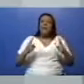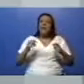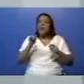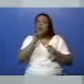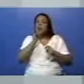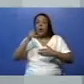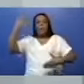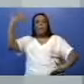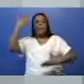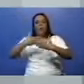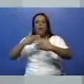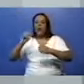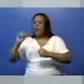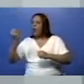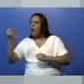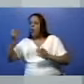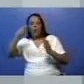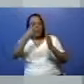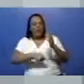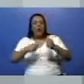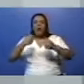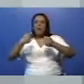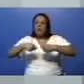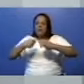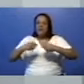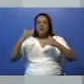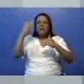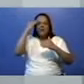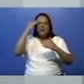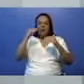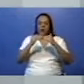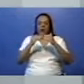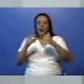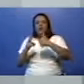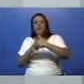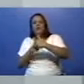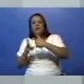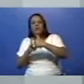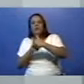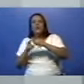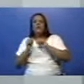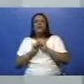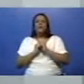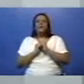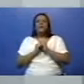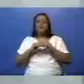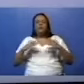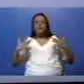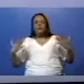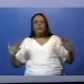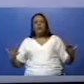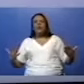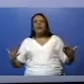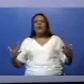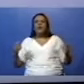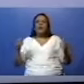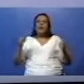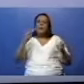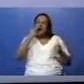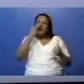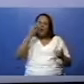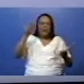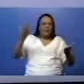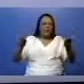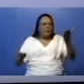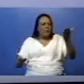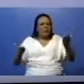precisa empregar todas, tá? Então, é como se fosse uma balança aí. Eu tenho de um lado